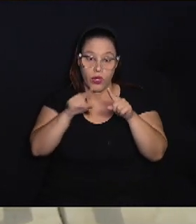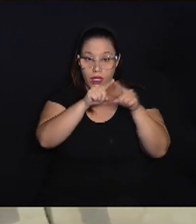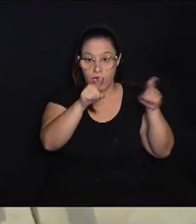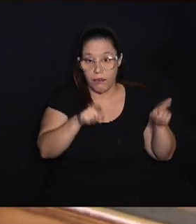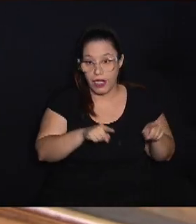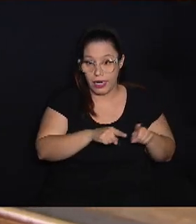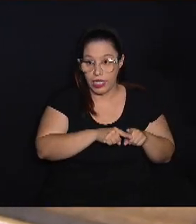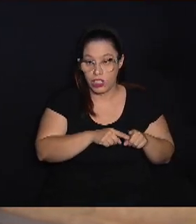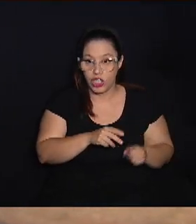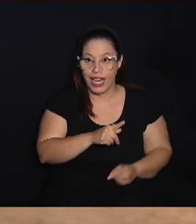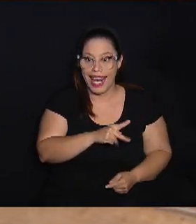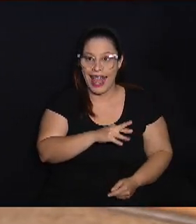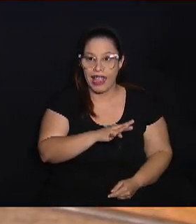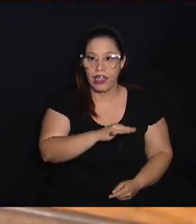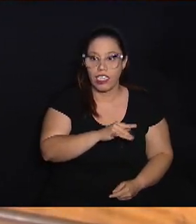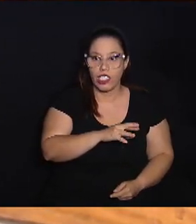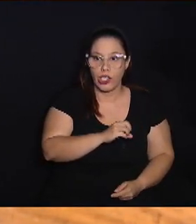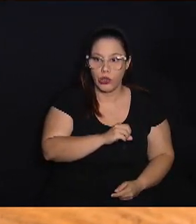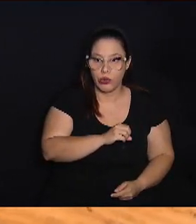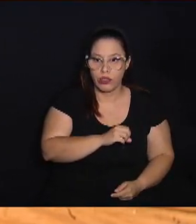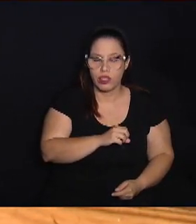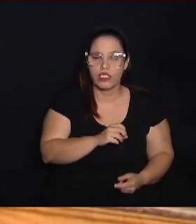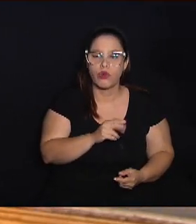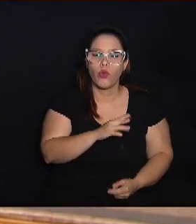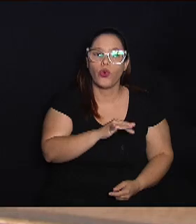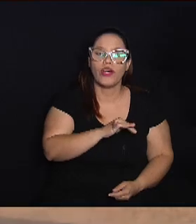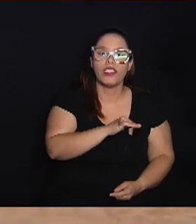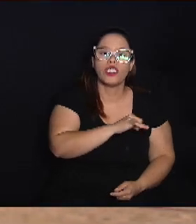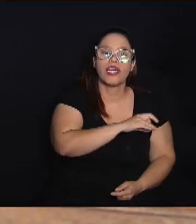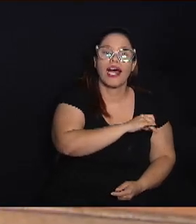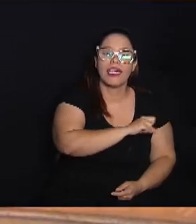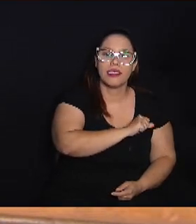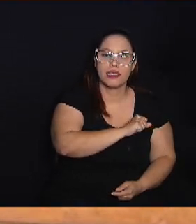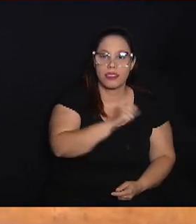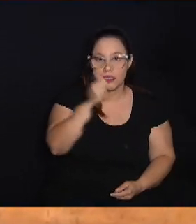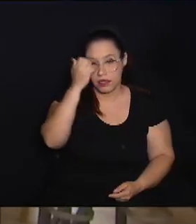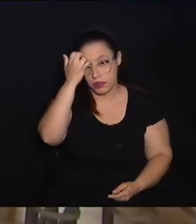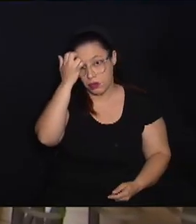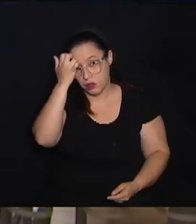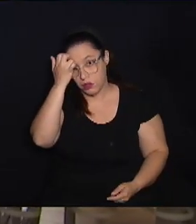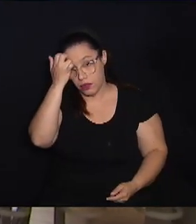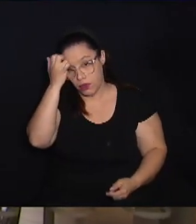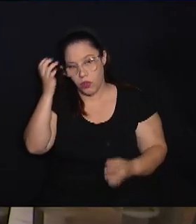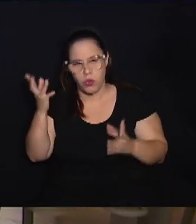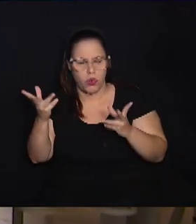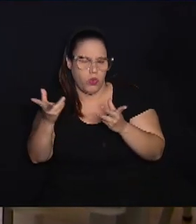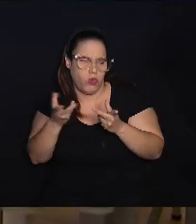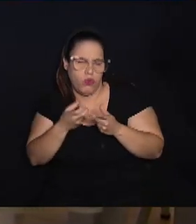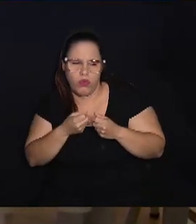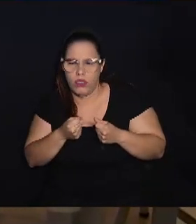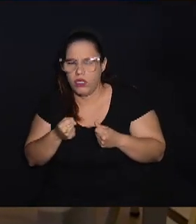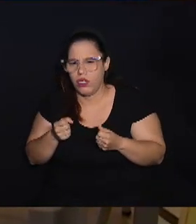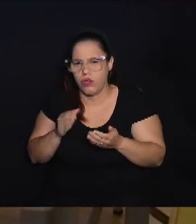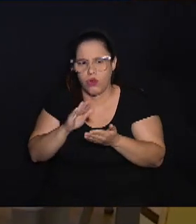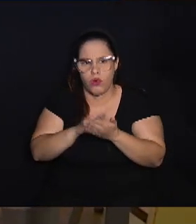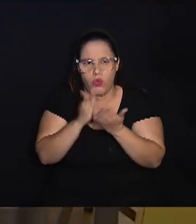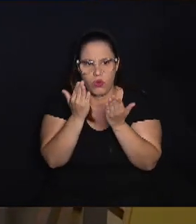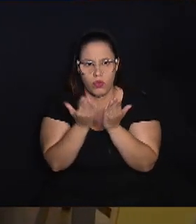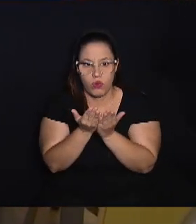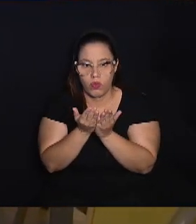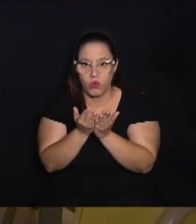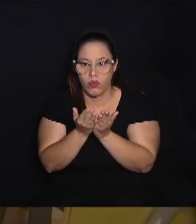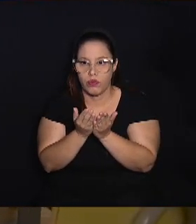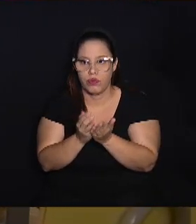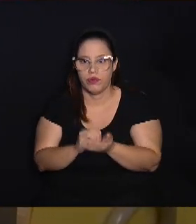e todo o madeiramento veio do leste europeu. A escola mantém um rico acervo histórico. São 15 mil livros